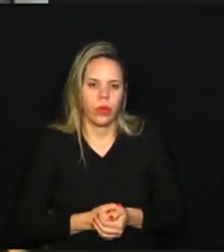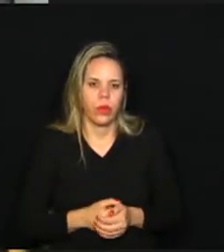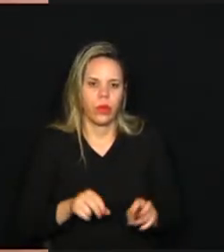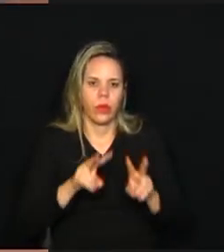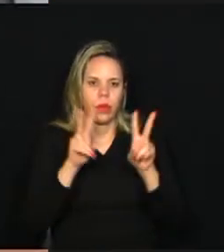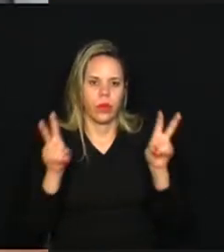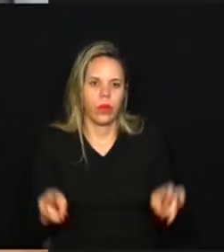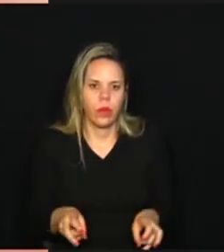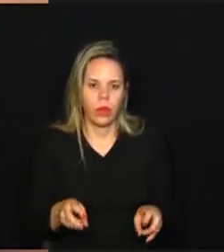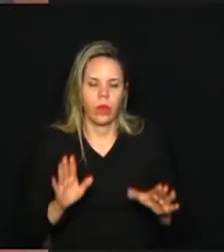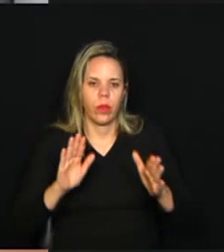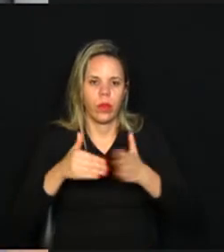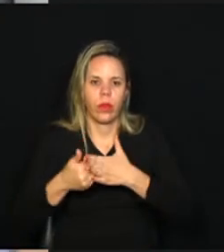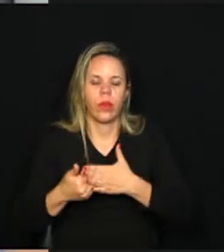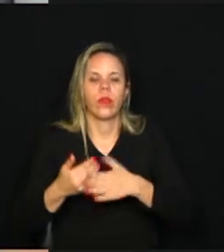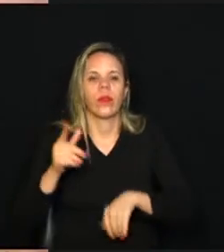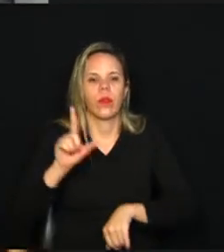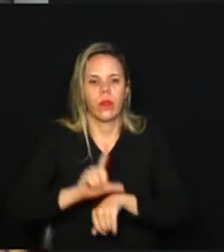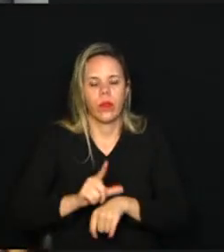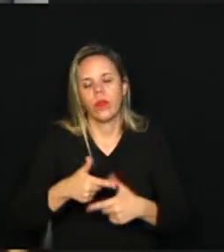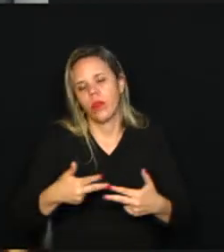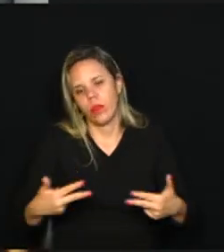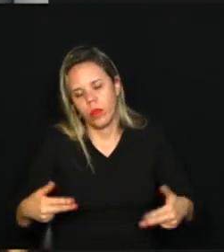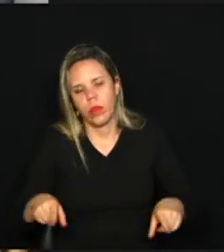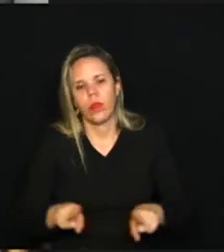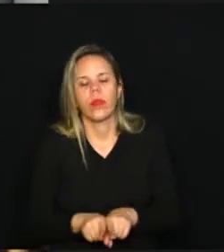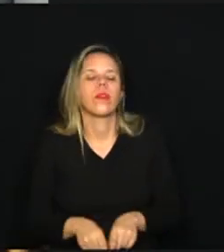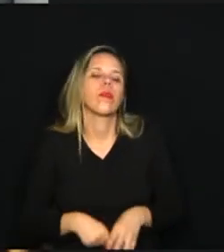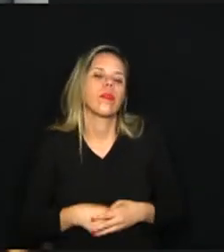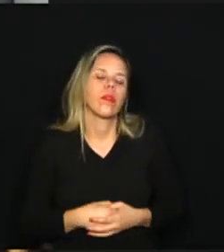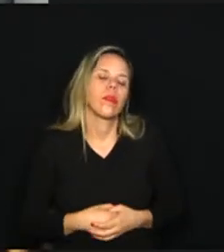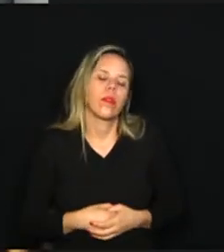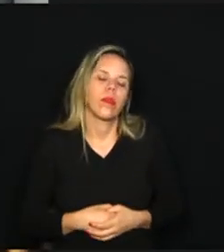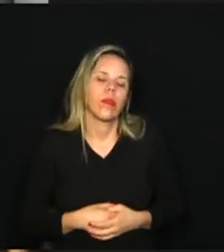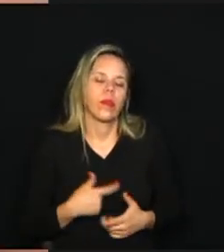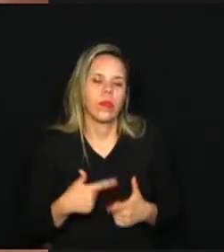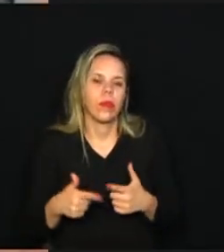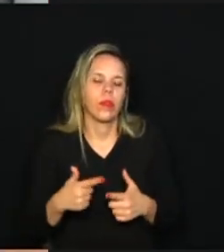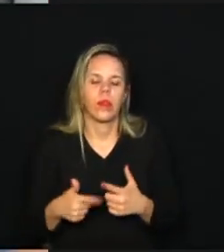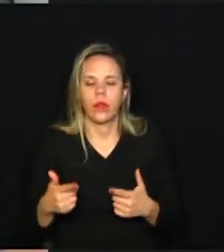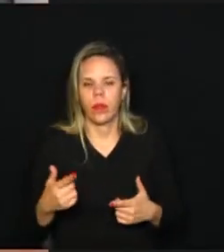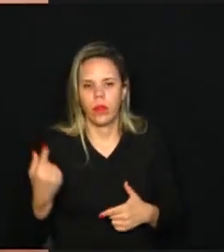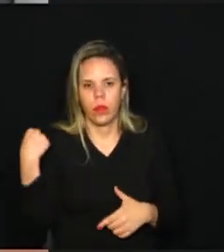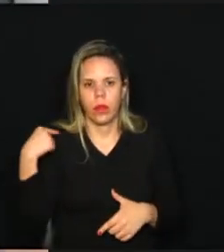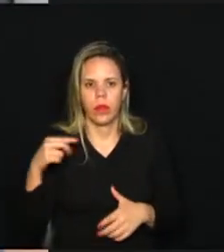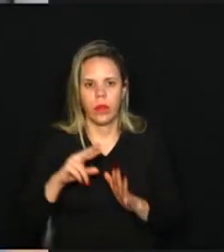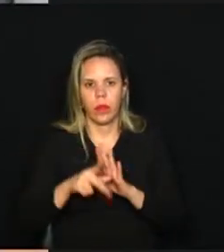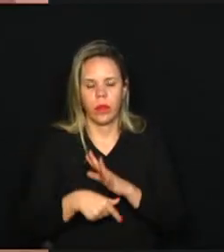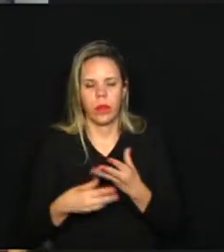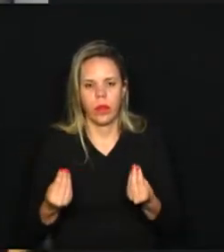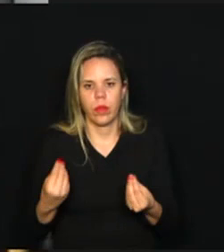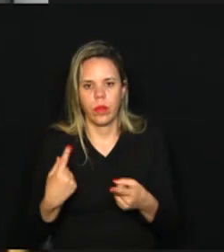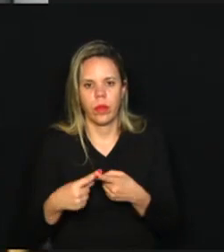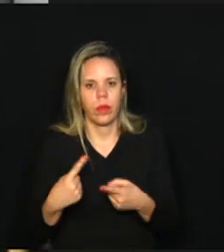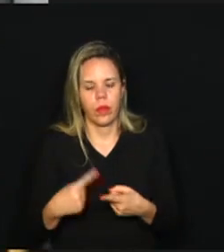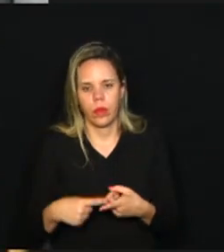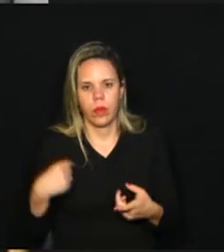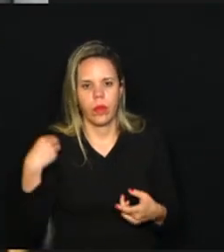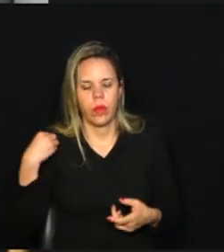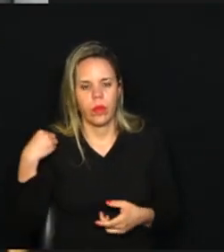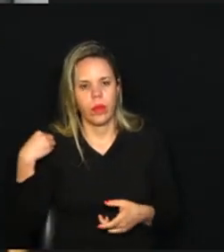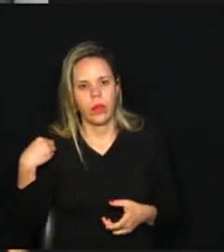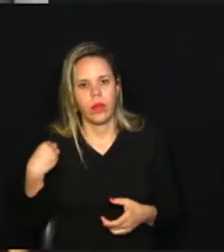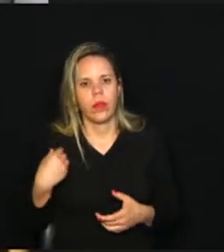aspas, lockdowns ou fechamento ou restrições mais severas que nós fizemos várias vezes, porque a gente chega